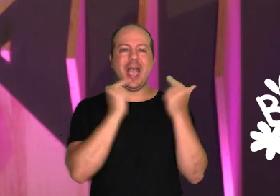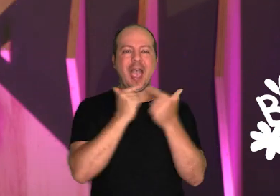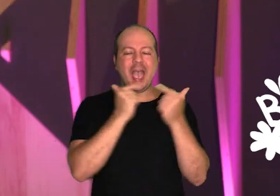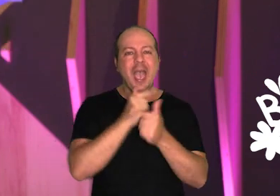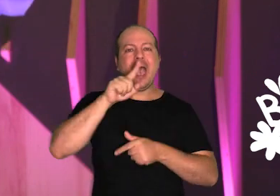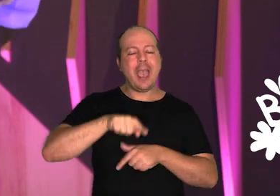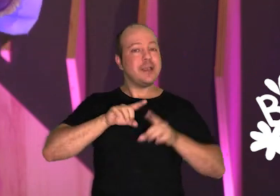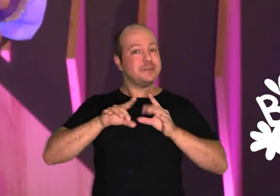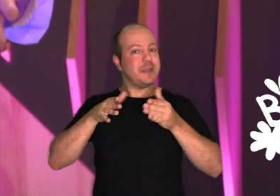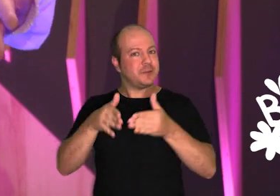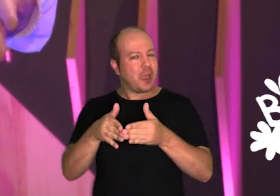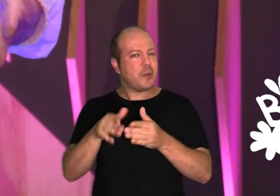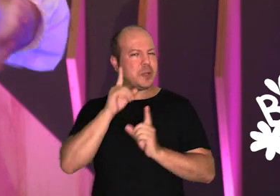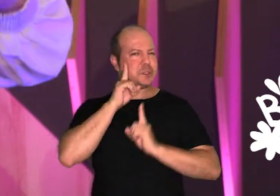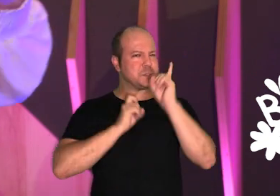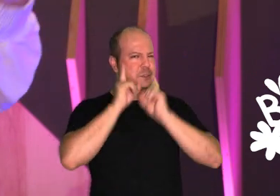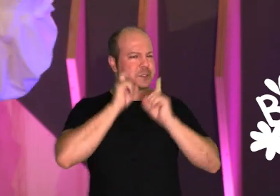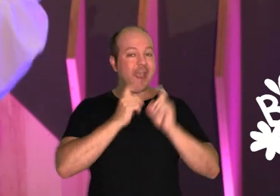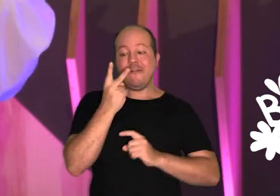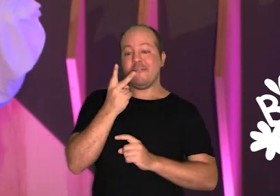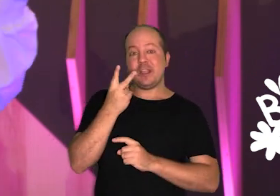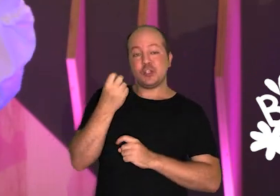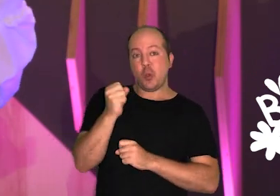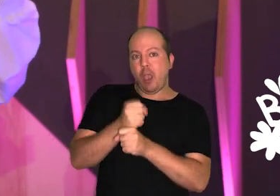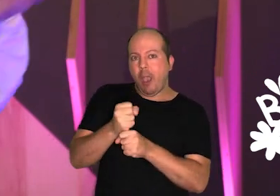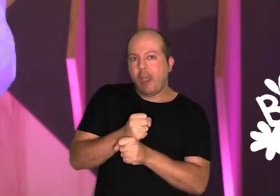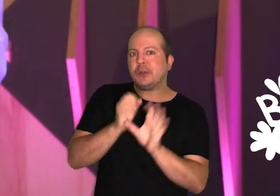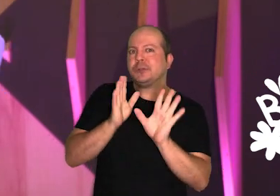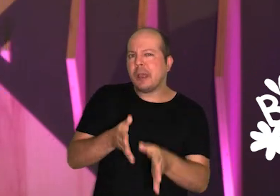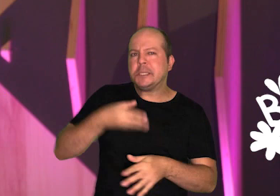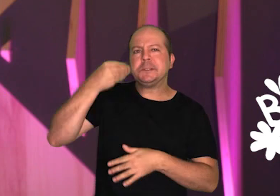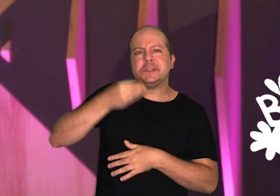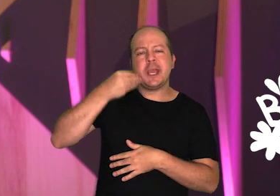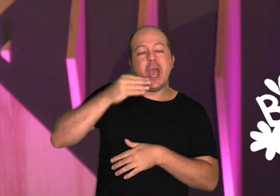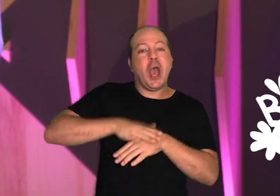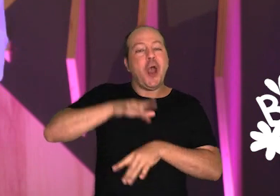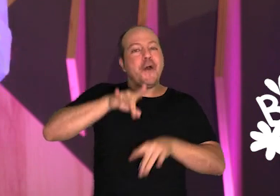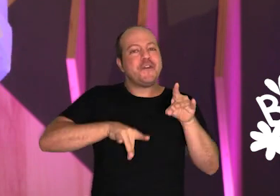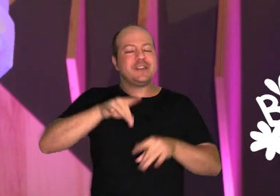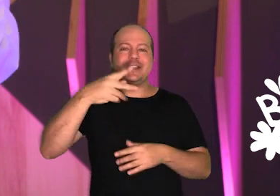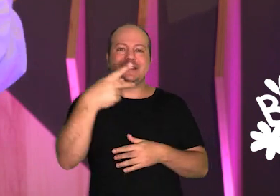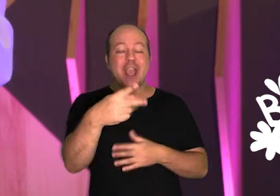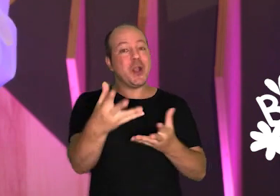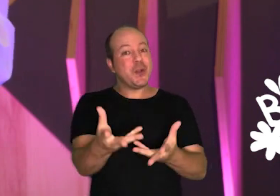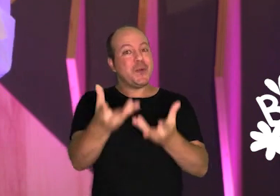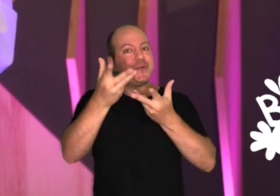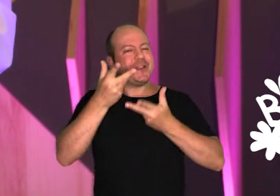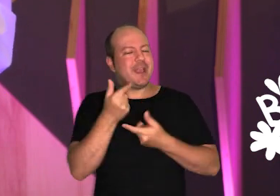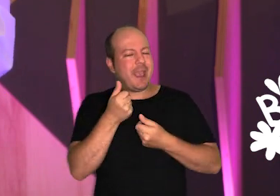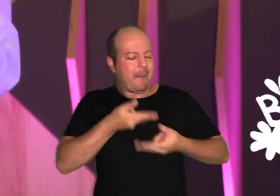com a especialidade gestual há mais de 28 anos. E na oficina dele, ele vai convidar a gente